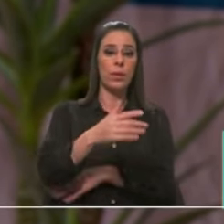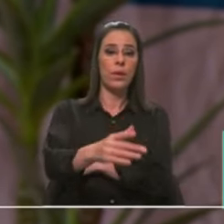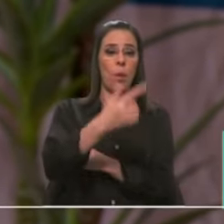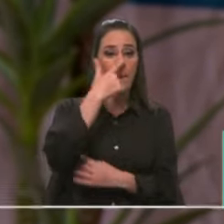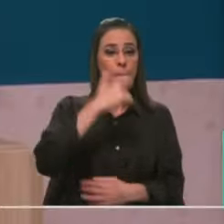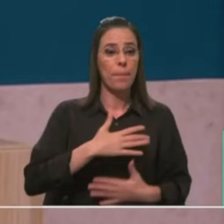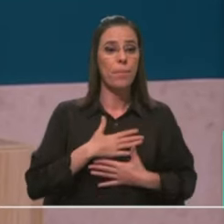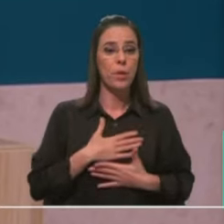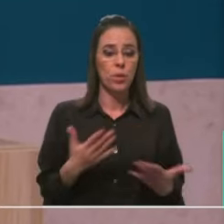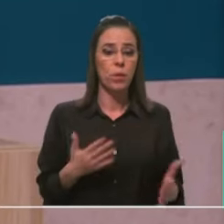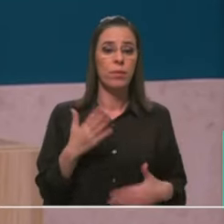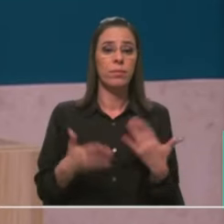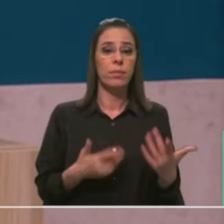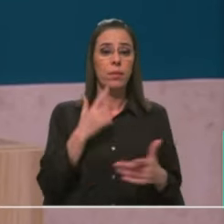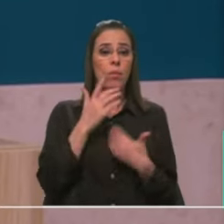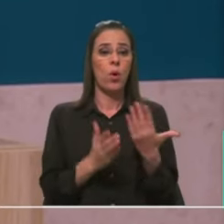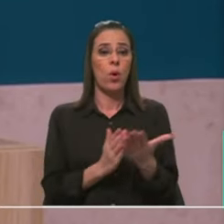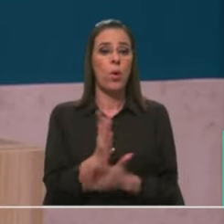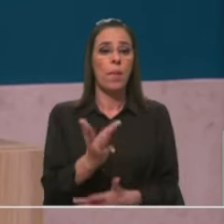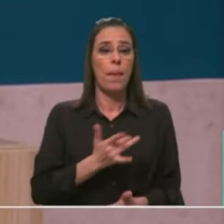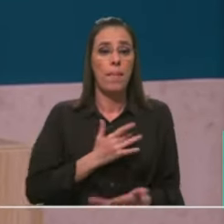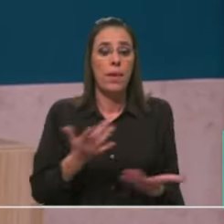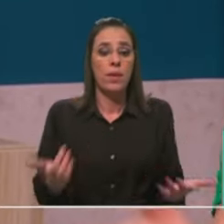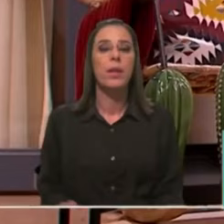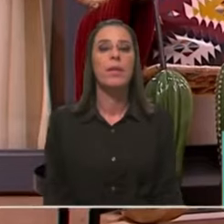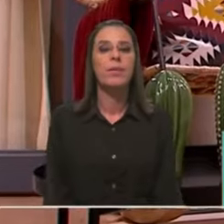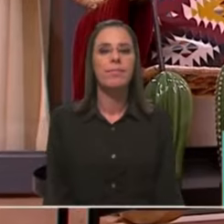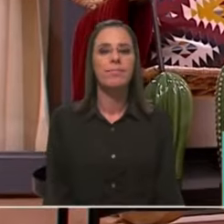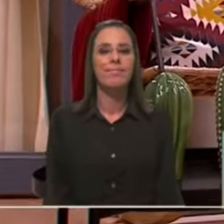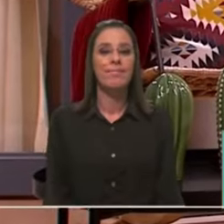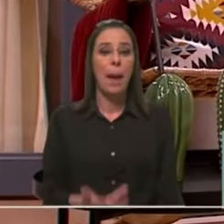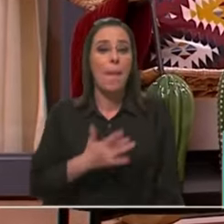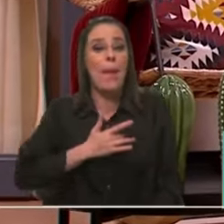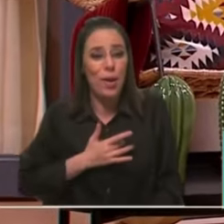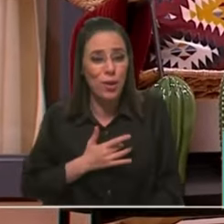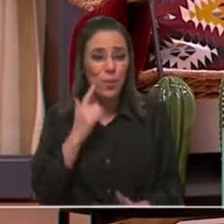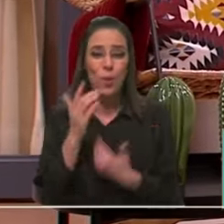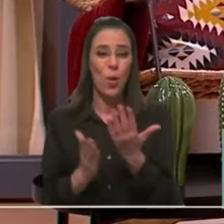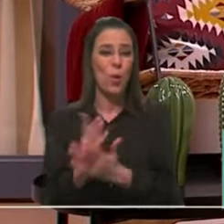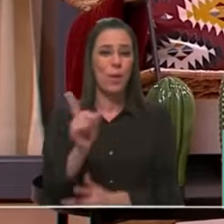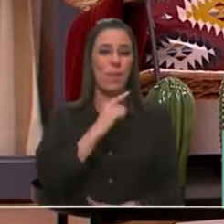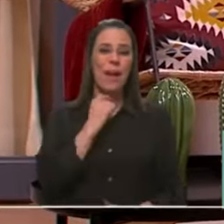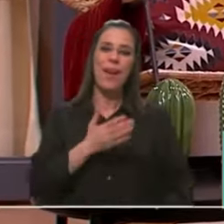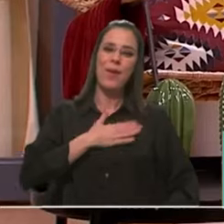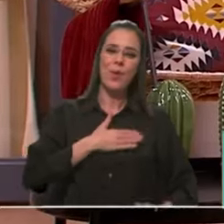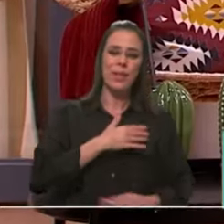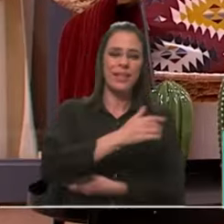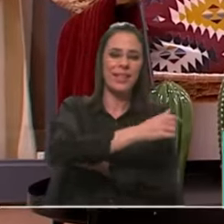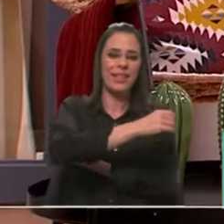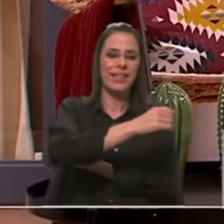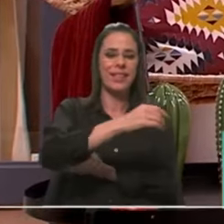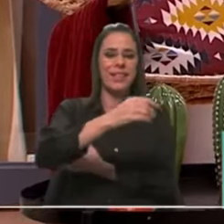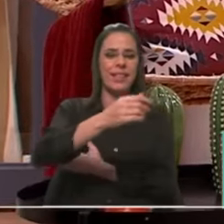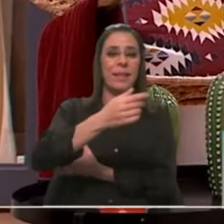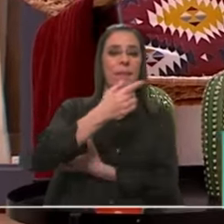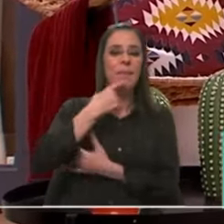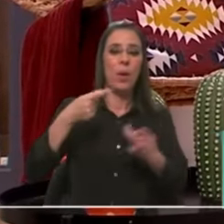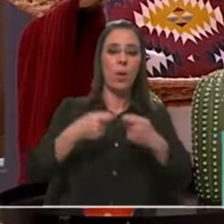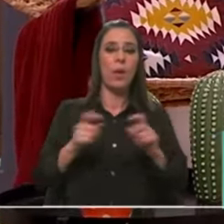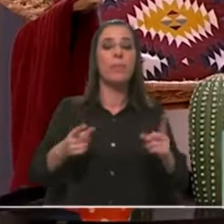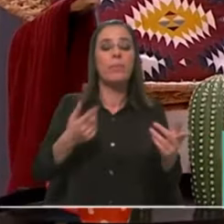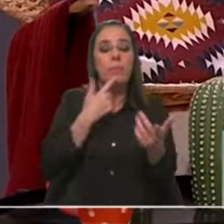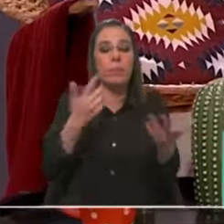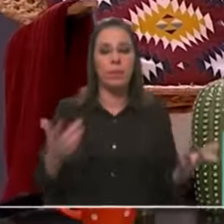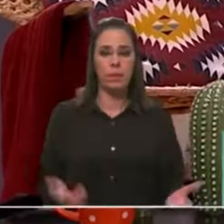pessoa depois não continuei depois apaixonei-me e não e não não continuei o coração e não e percebeu que não era compa sim